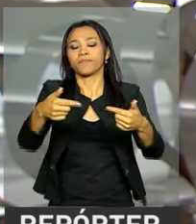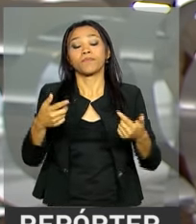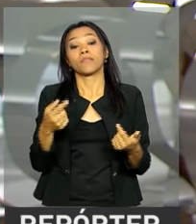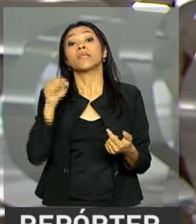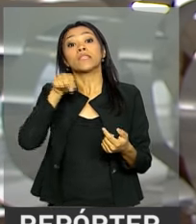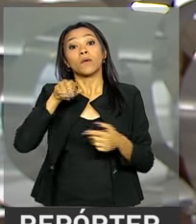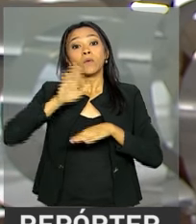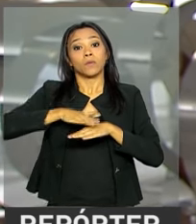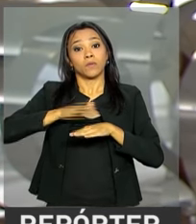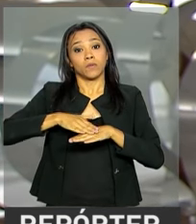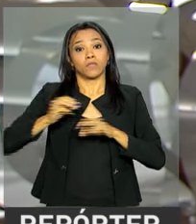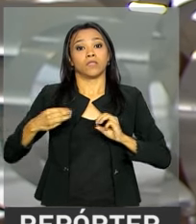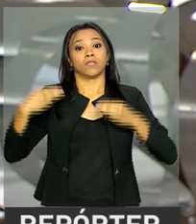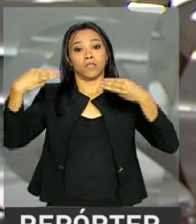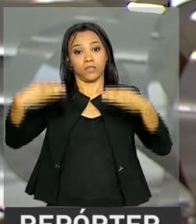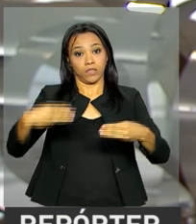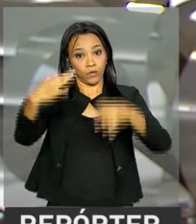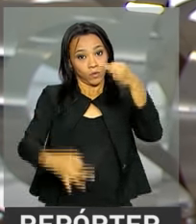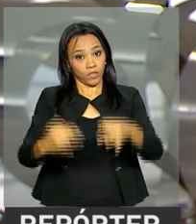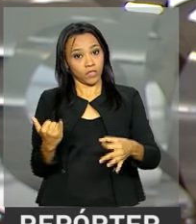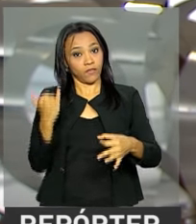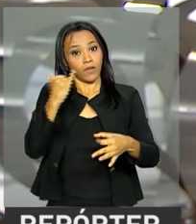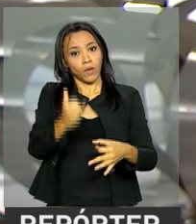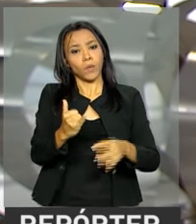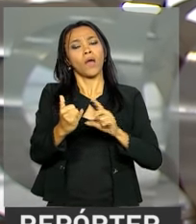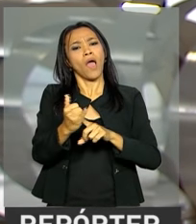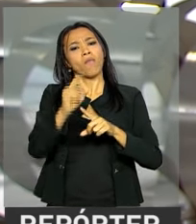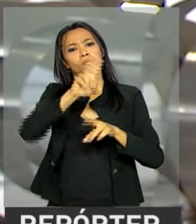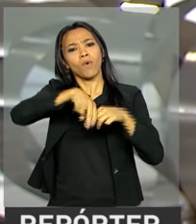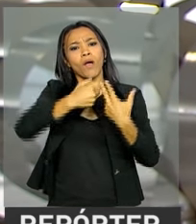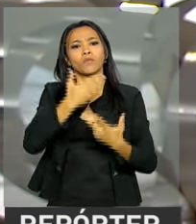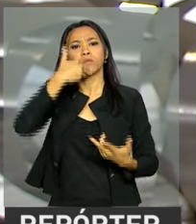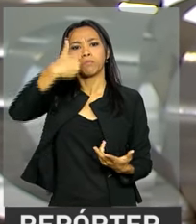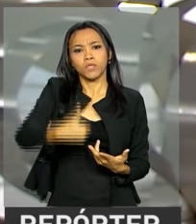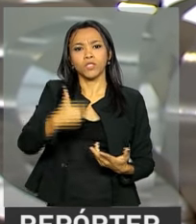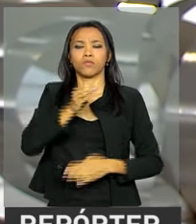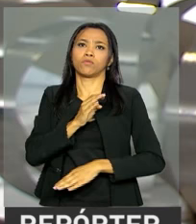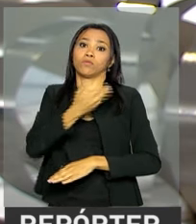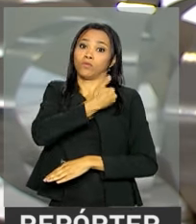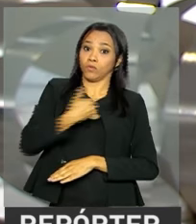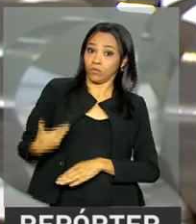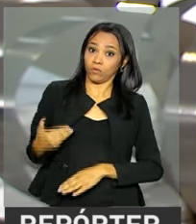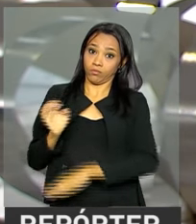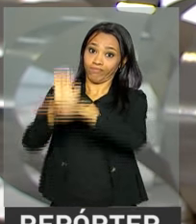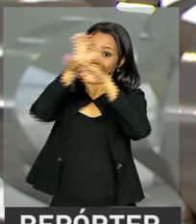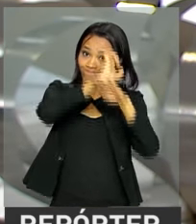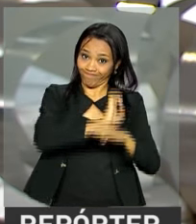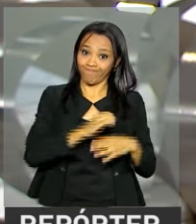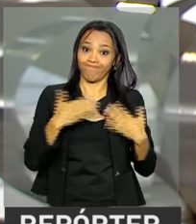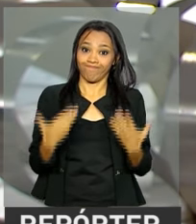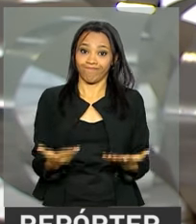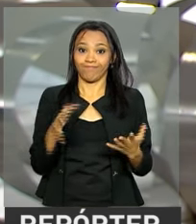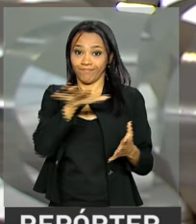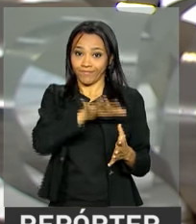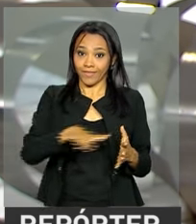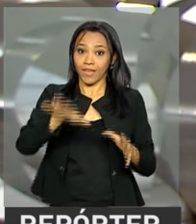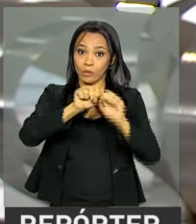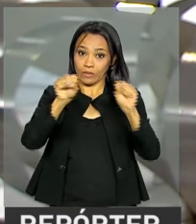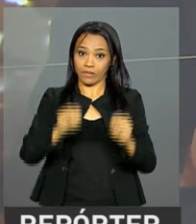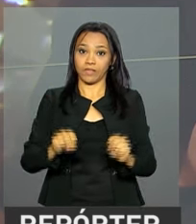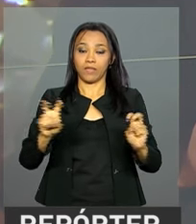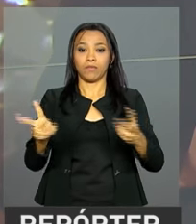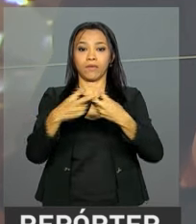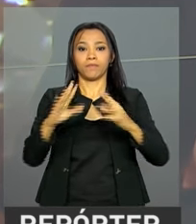da justiça atende a pedidos de governadores que solicitaram auxílio federal na questão penitenciária leandra com você